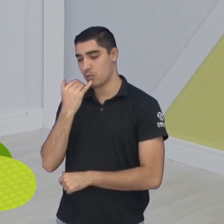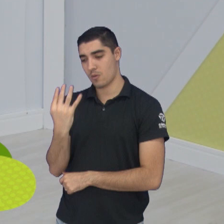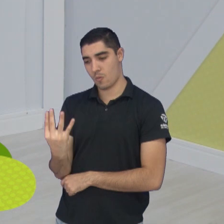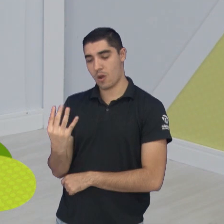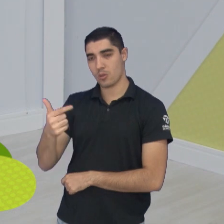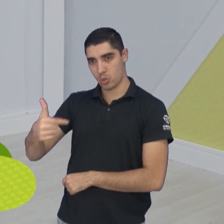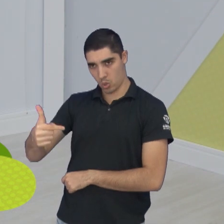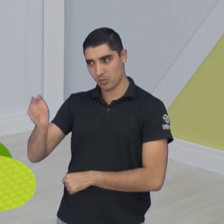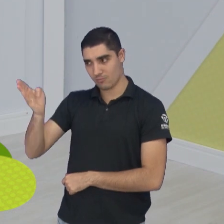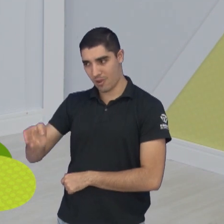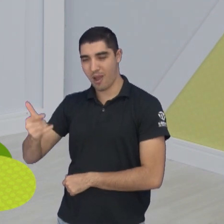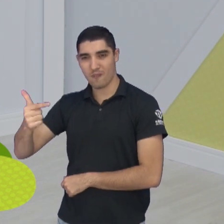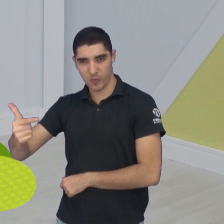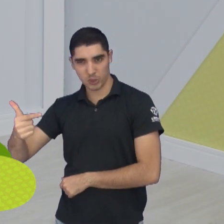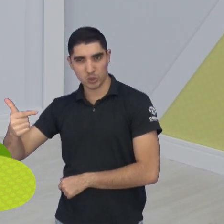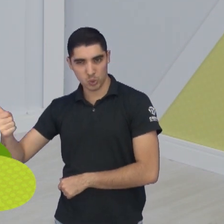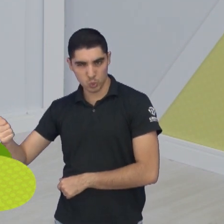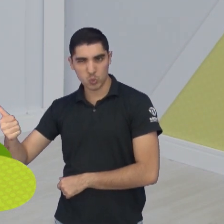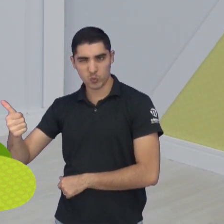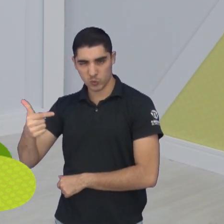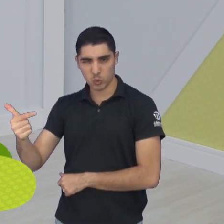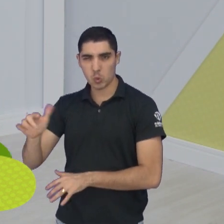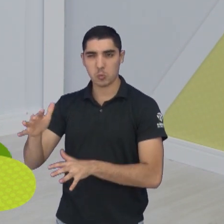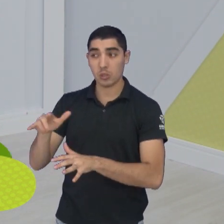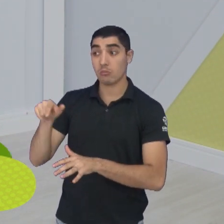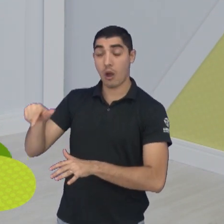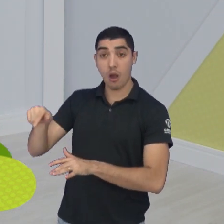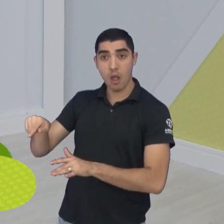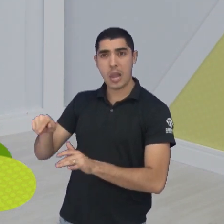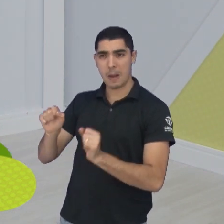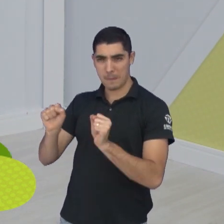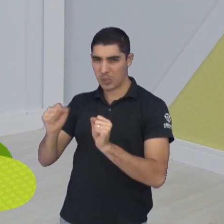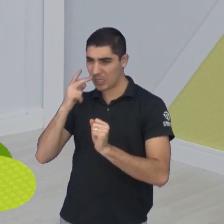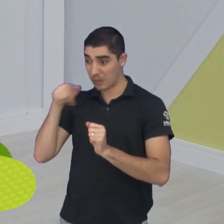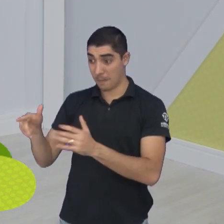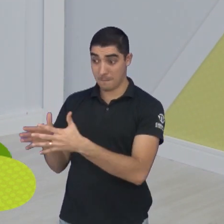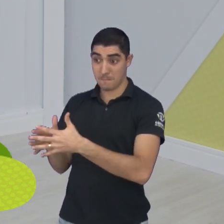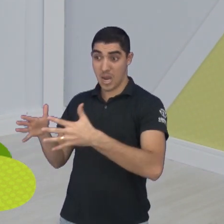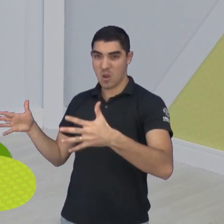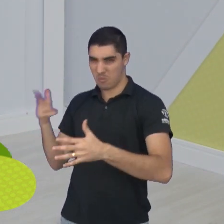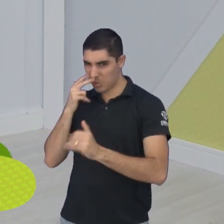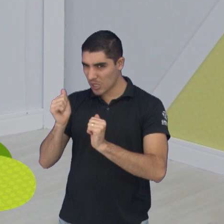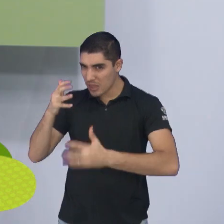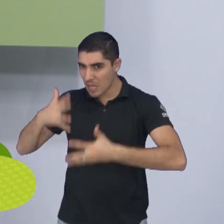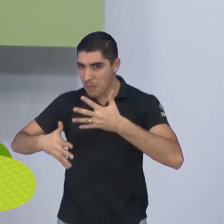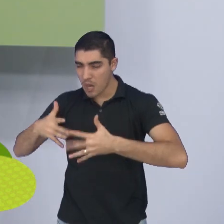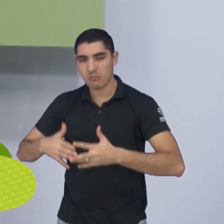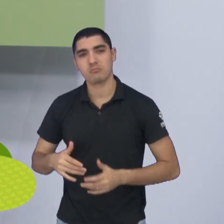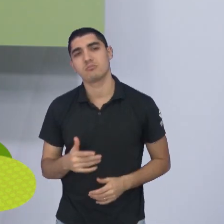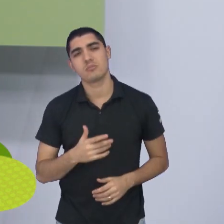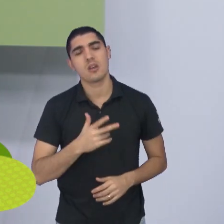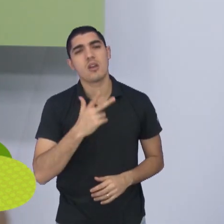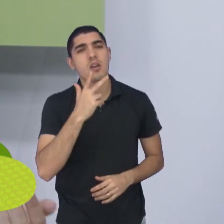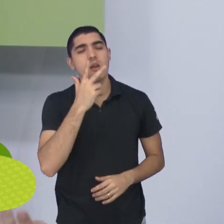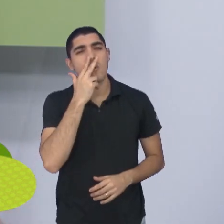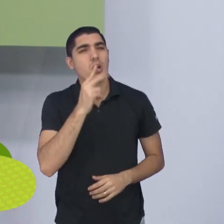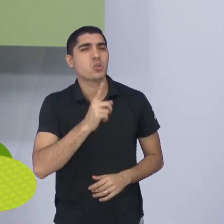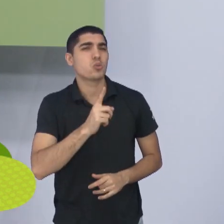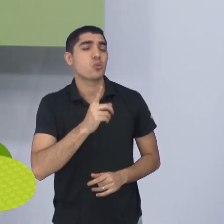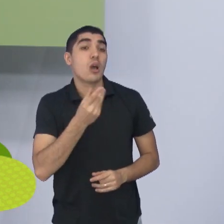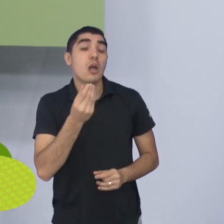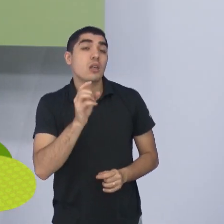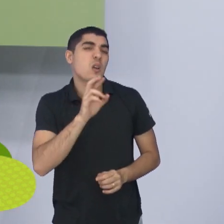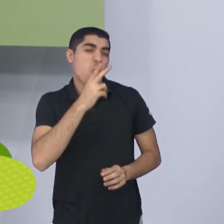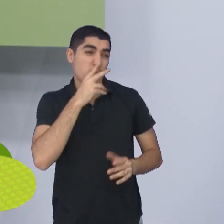grande em termos de marcação e até mesmo de ataque. Você acha que isso pode atrapalhar o São José mesmo jogando em casa? Eu acho que é mais a questão do reconhecimento do tipo de piso,